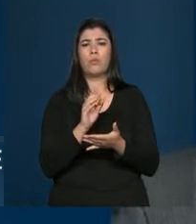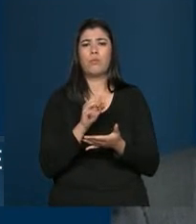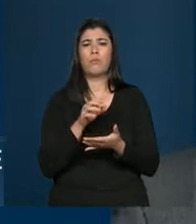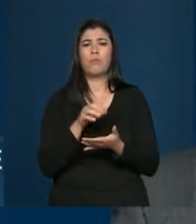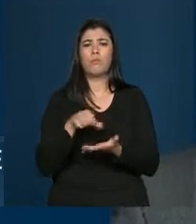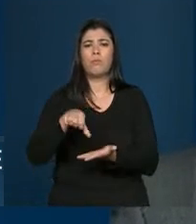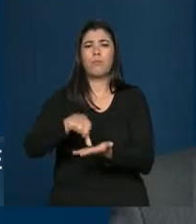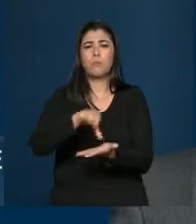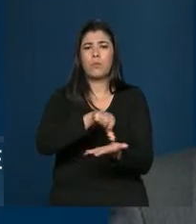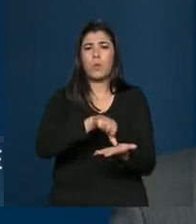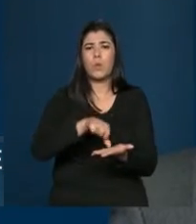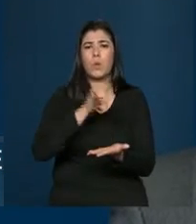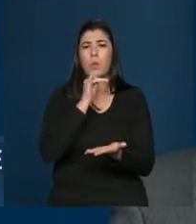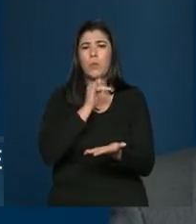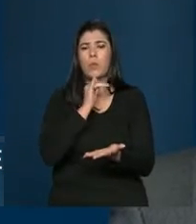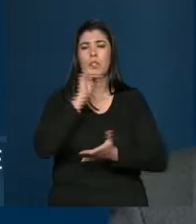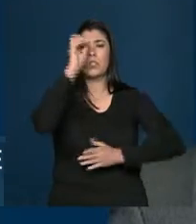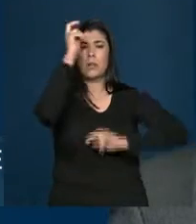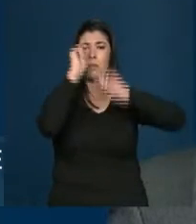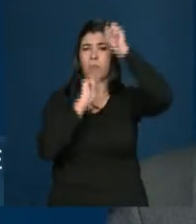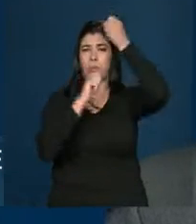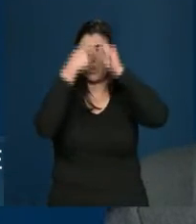alguns setores industriais,